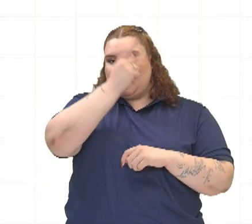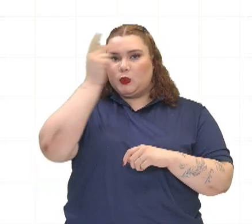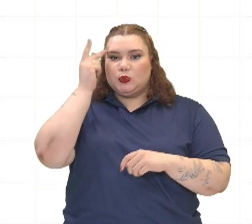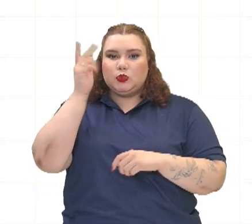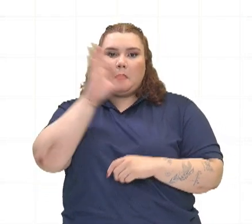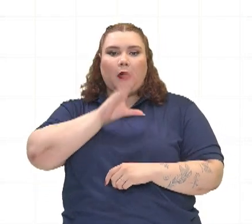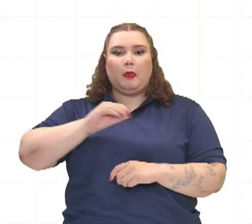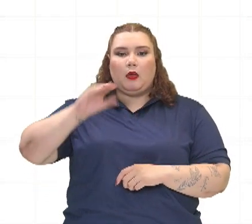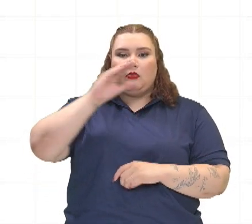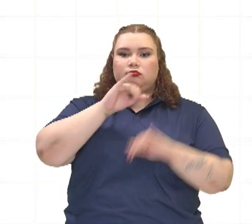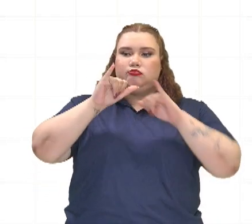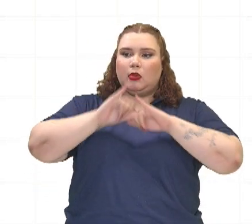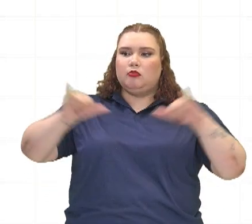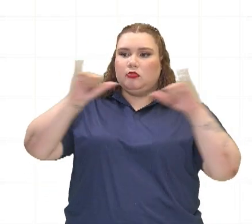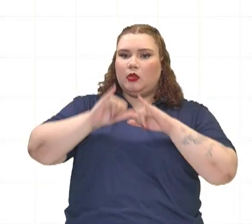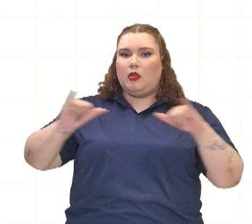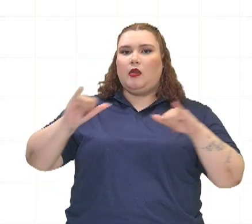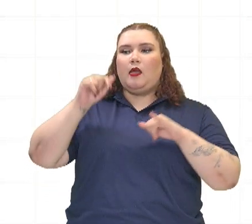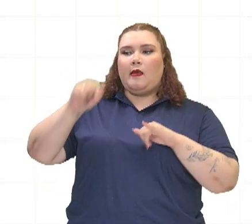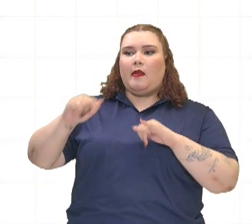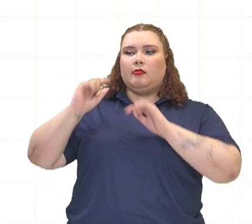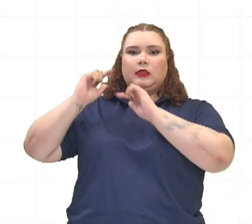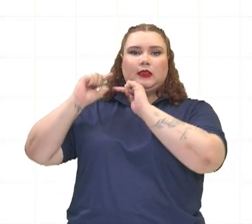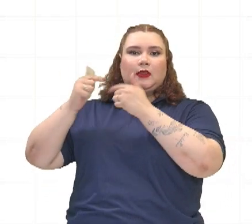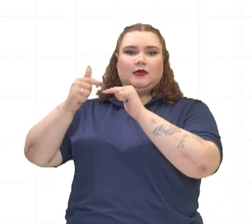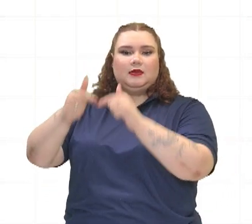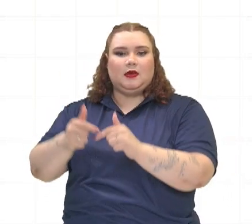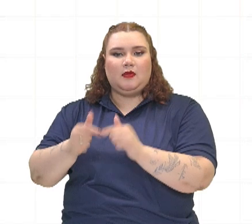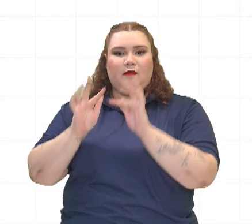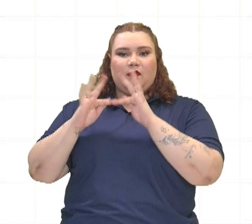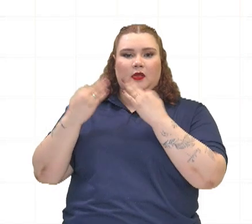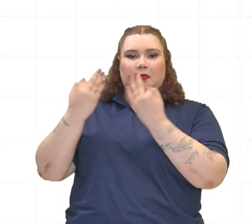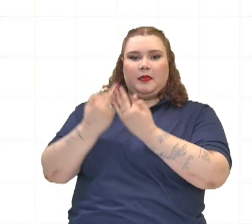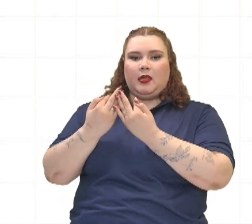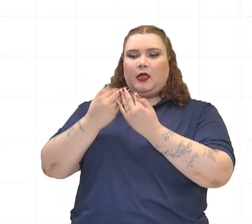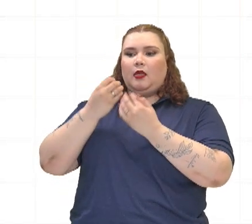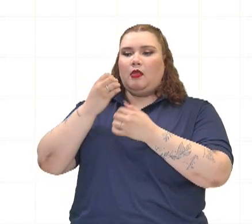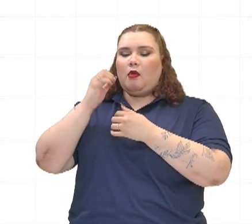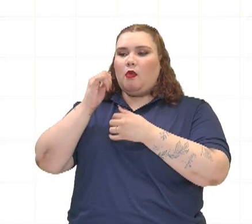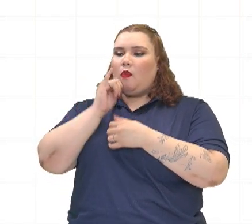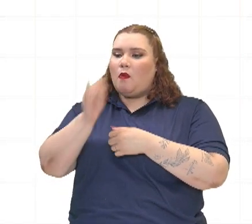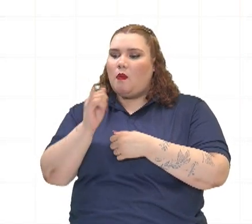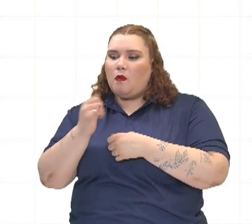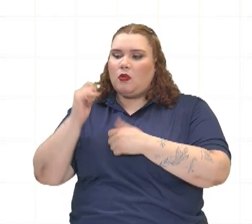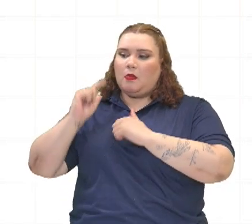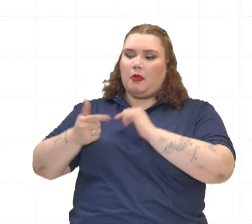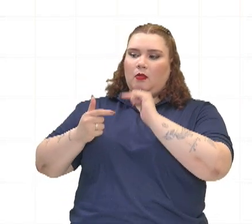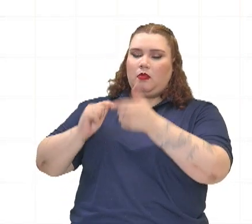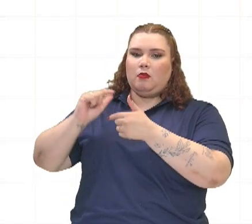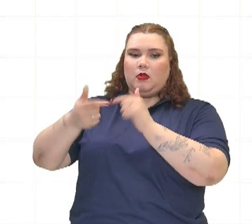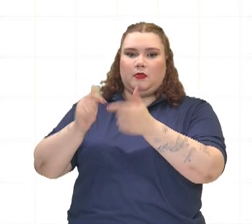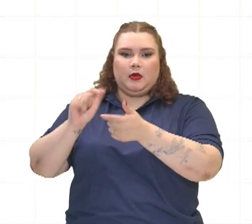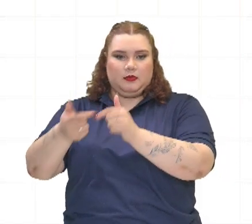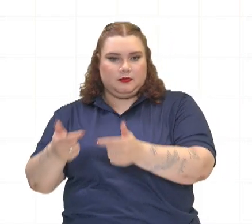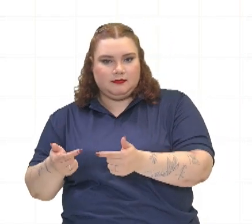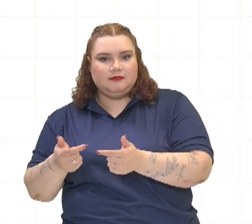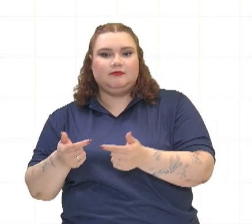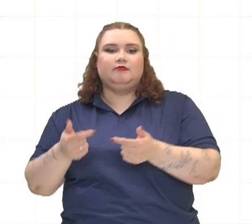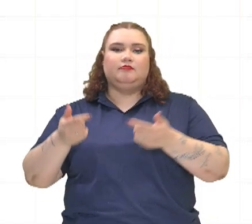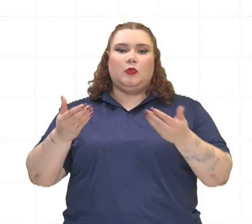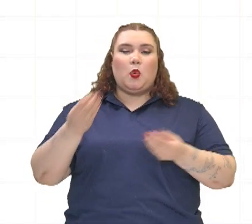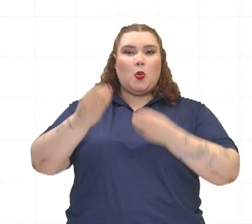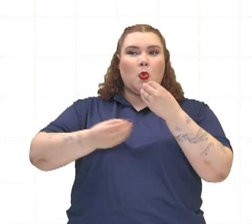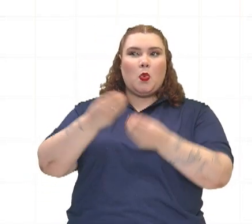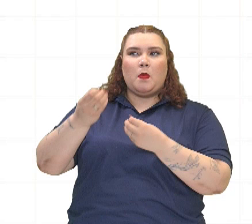está dentro da questão das fontes imateriais, né? As histórias que as pessoas contam, como